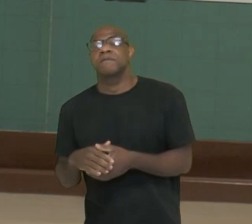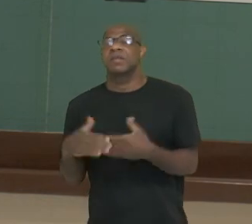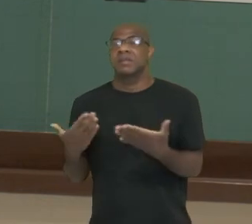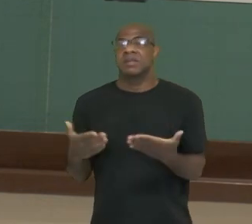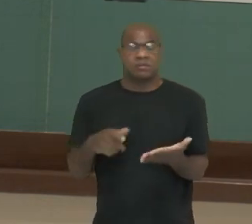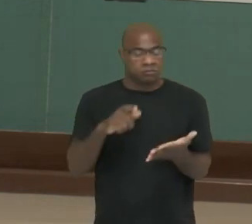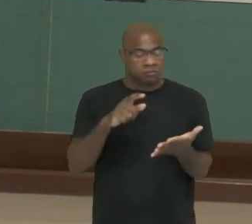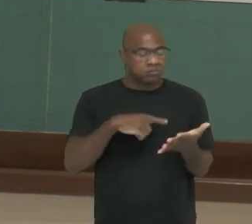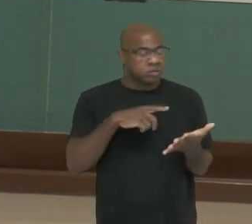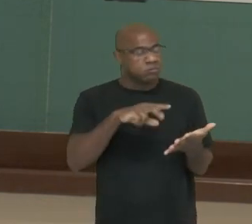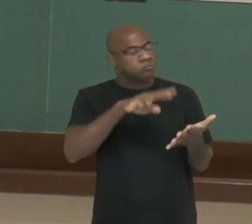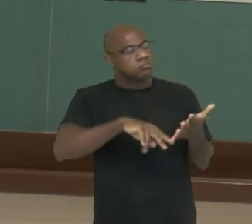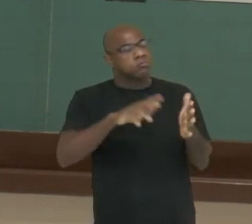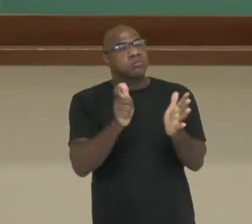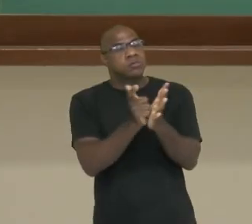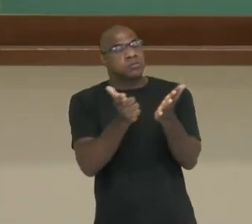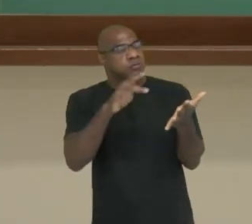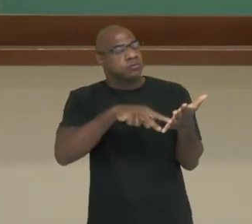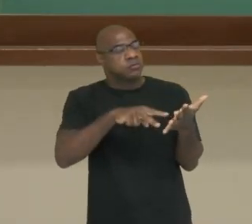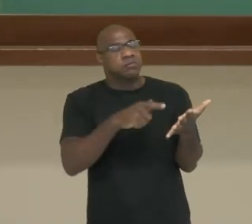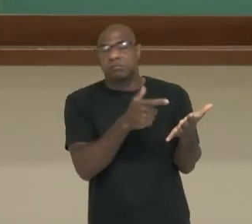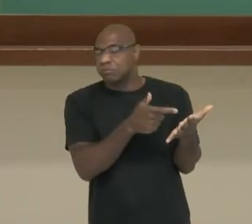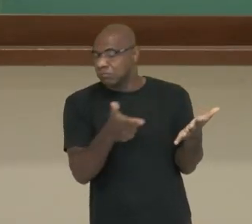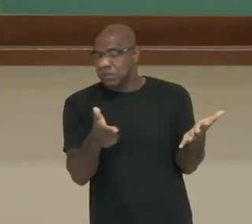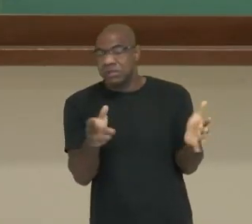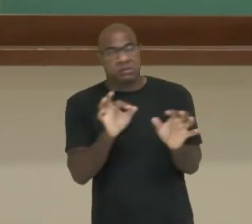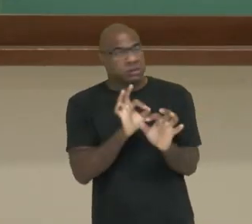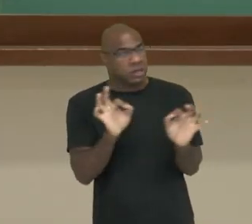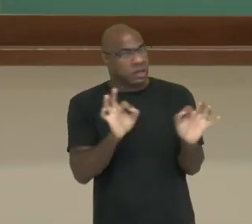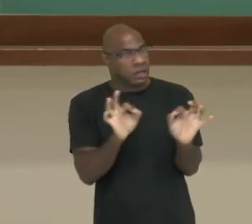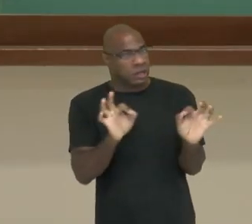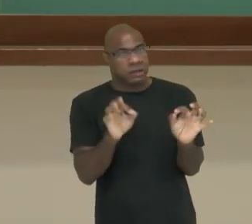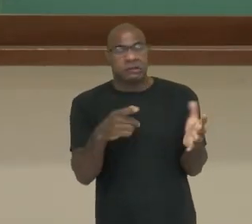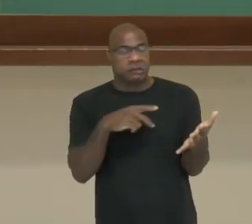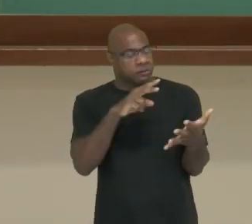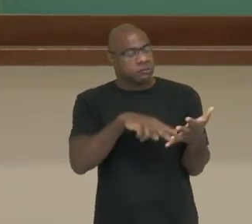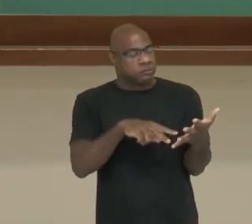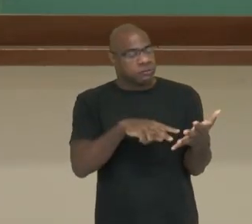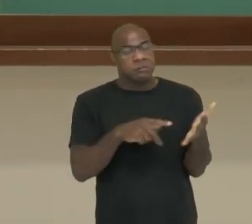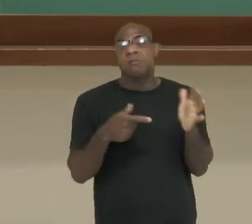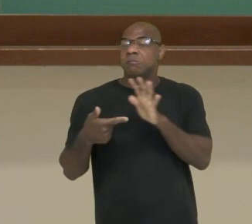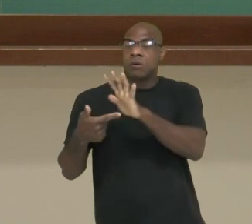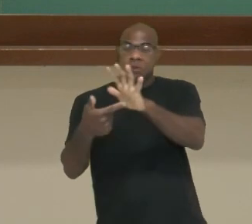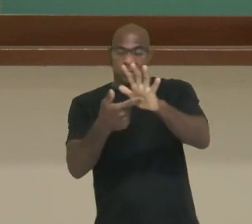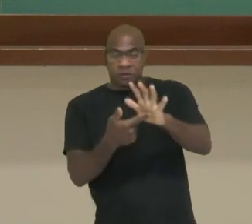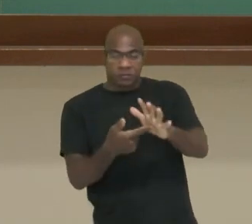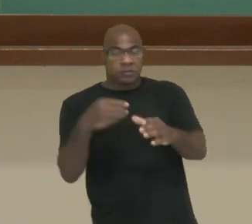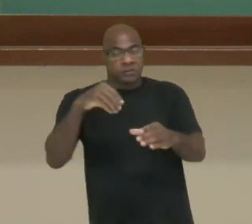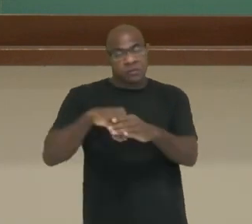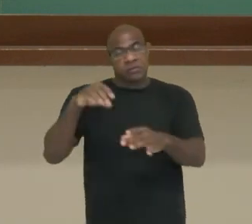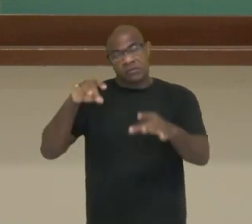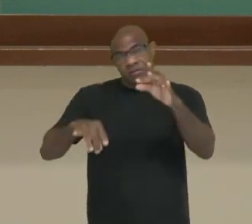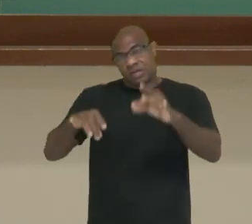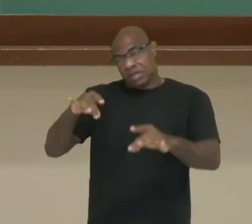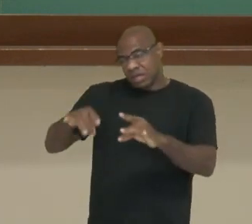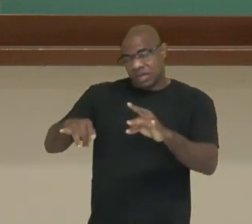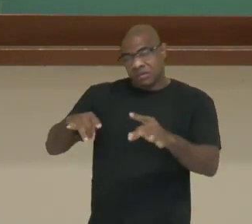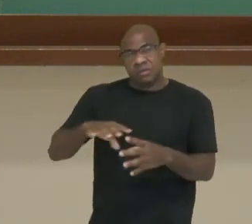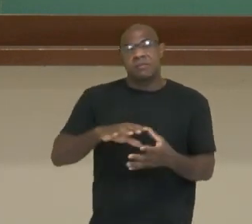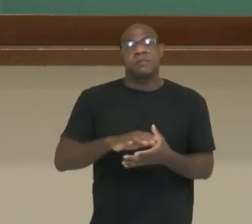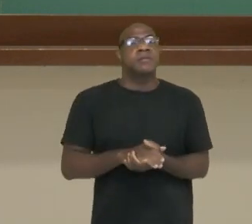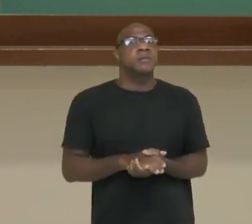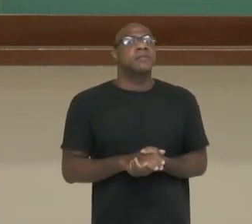ali na notícia que ficou de fora. E o teatro imagem com, né, a imagem corporal trazendo um significado